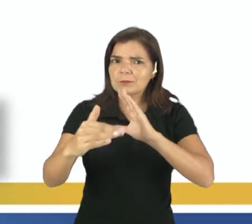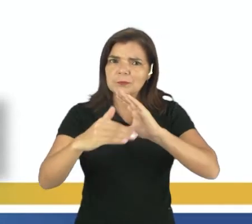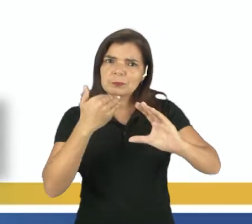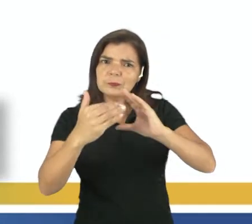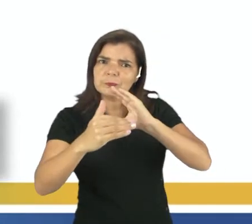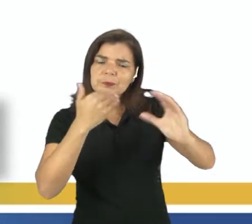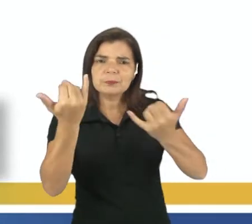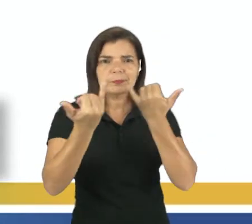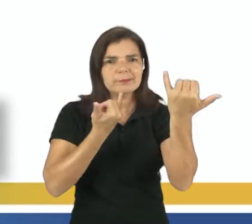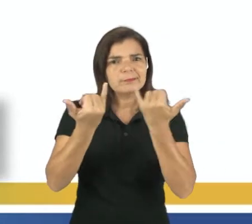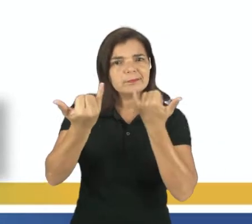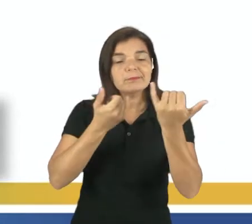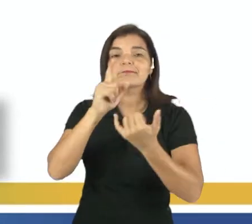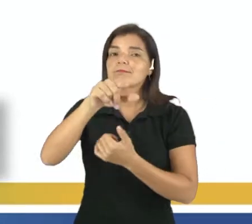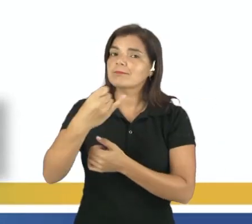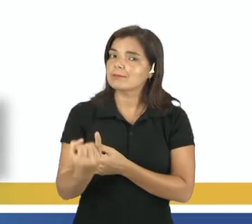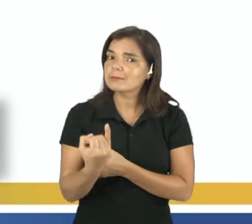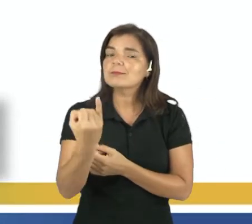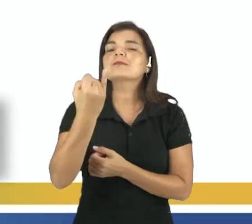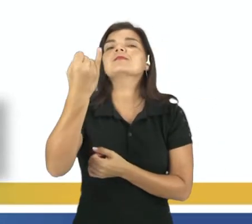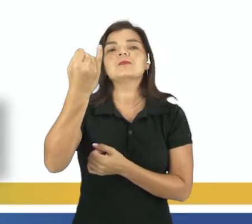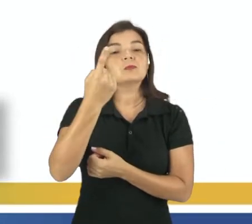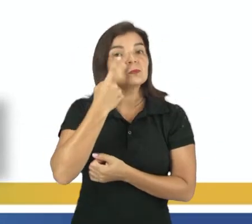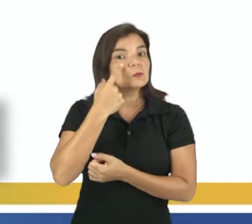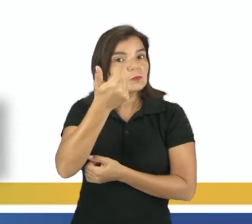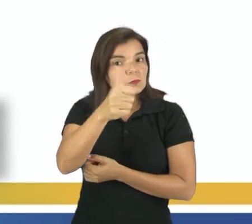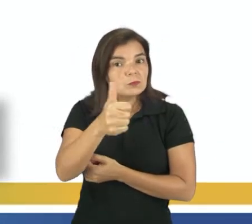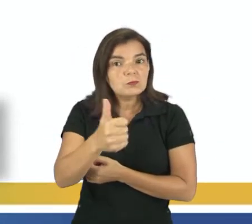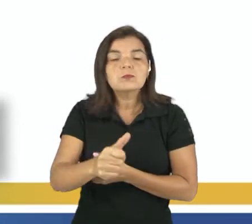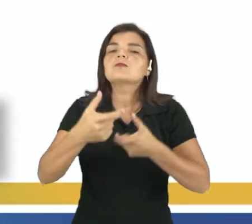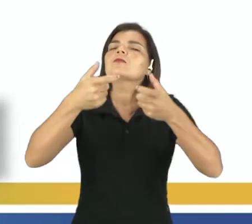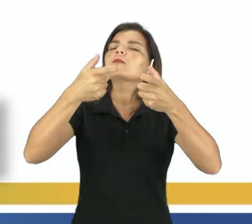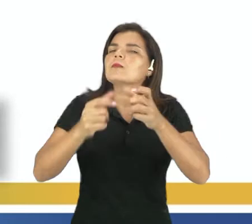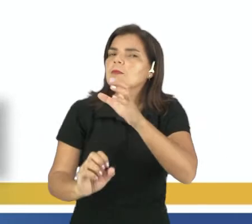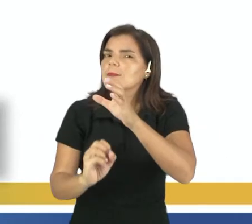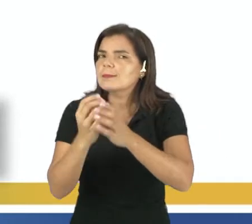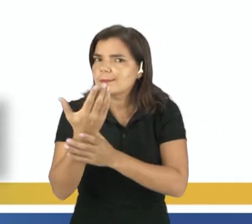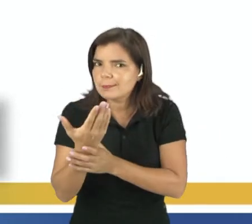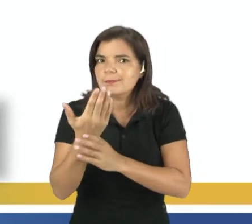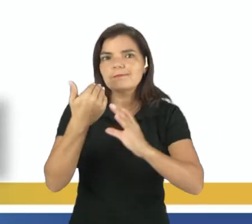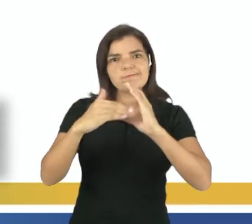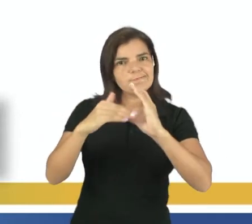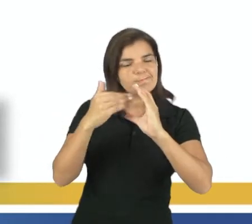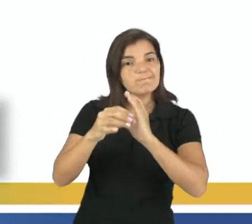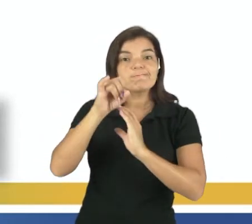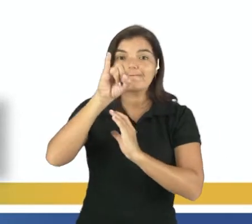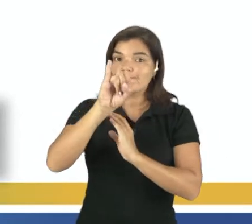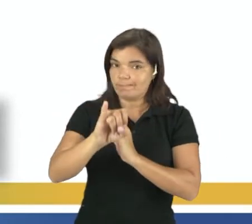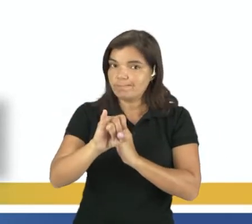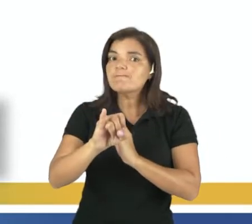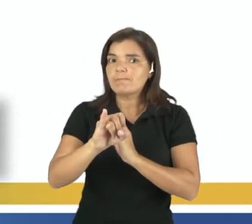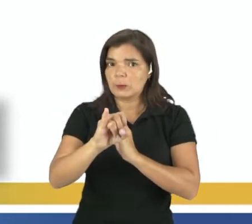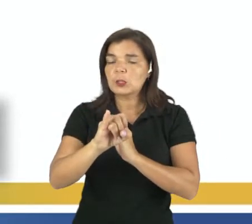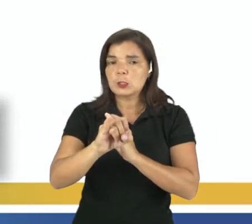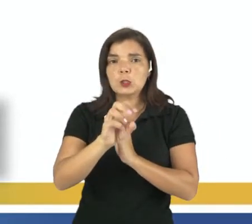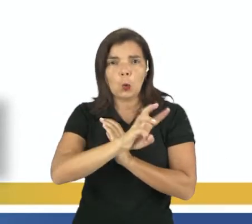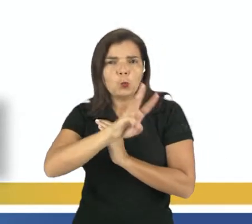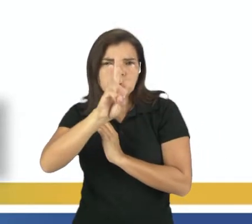uma informação, é importante verificar de onde ela veio, se saiu de fontes